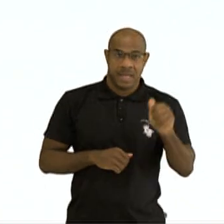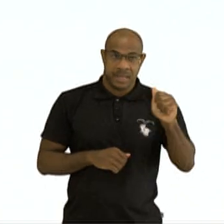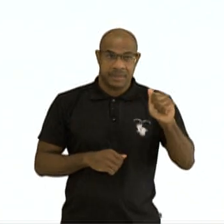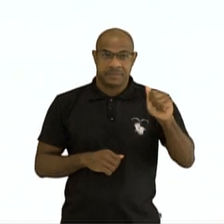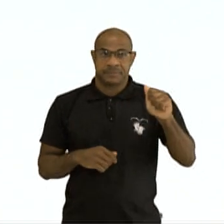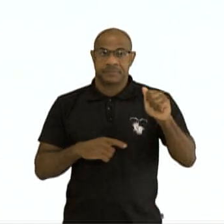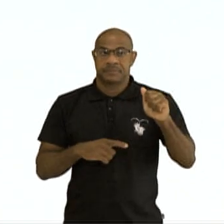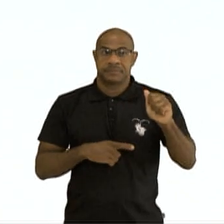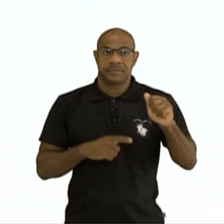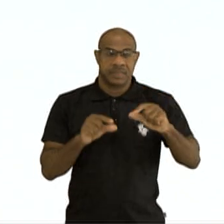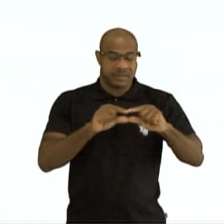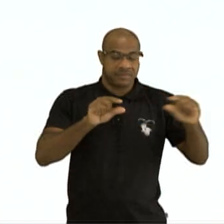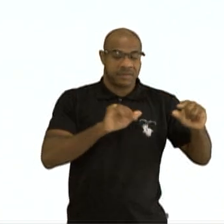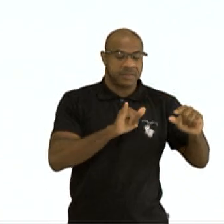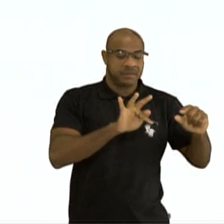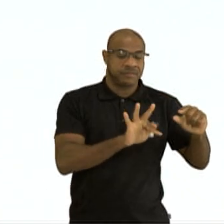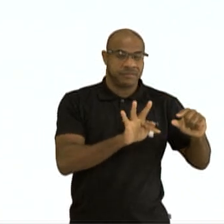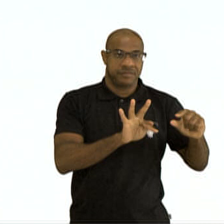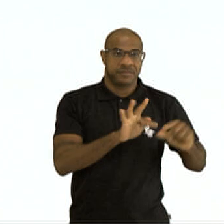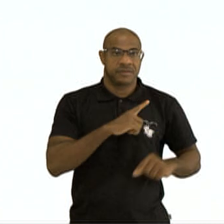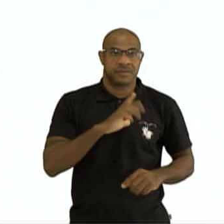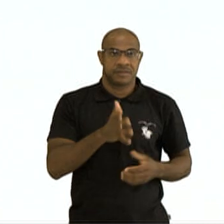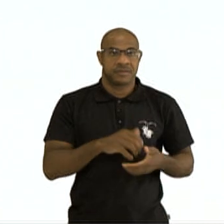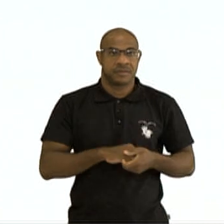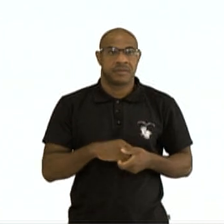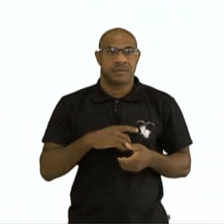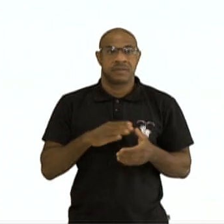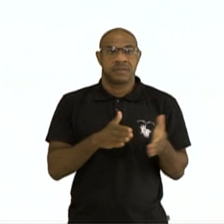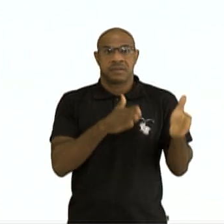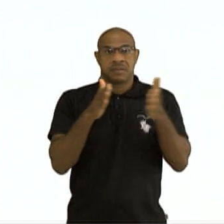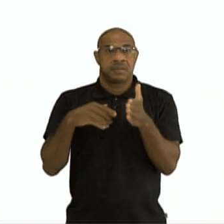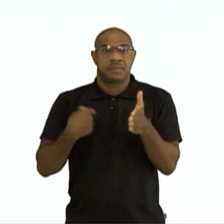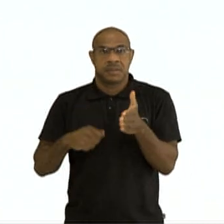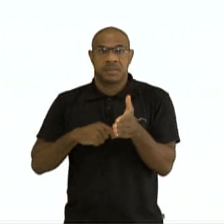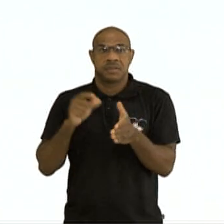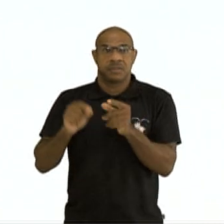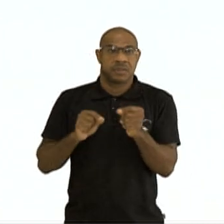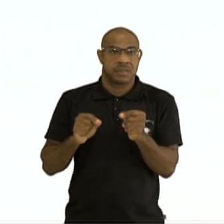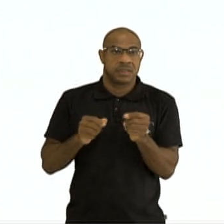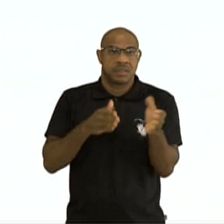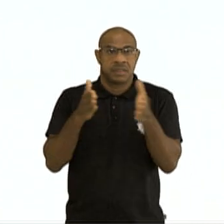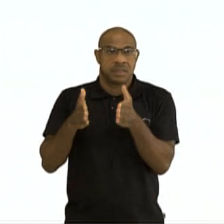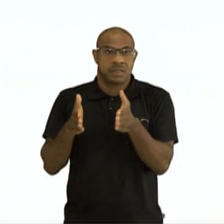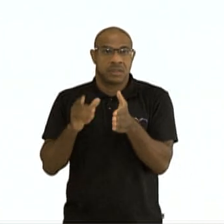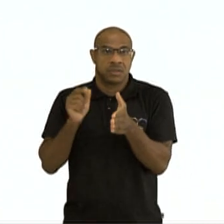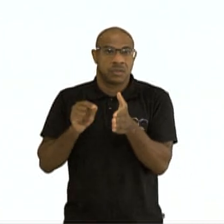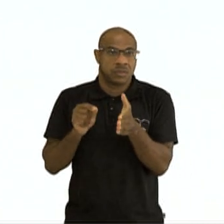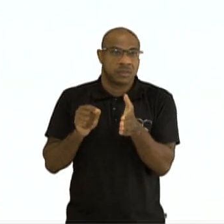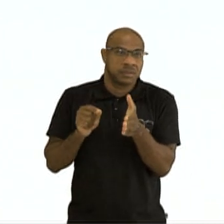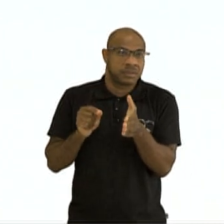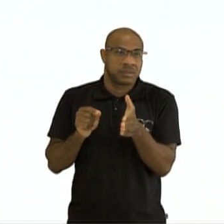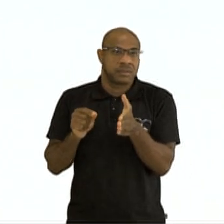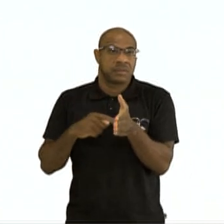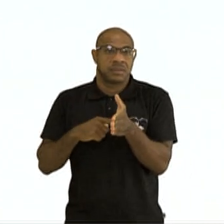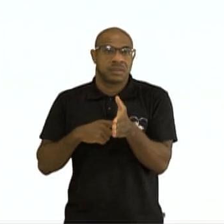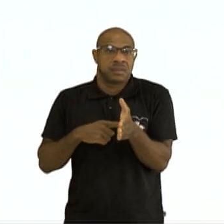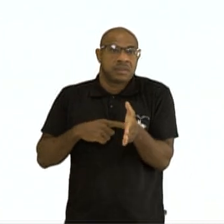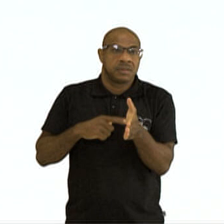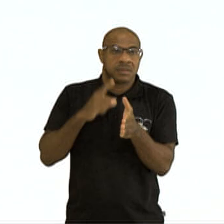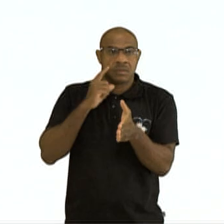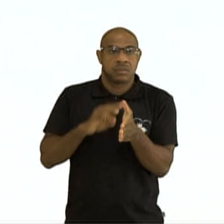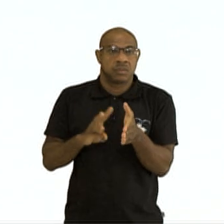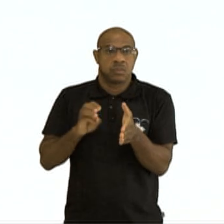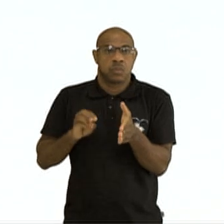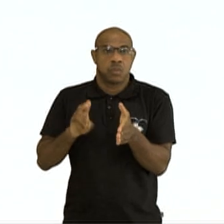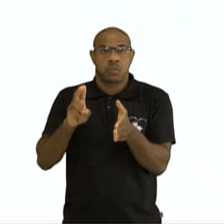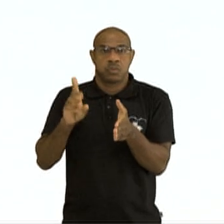eu já tenho a frase com if. Então, eu tenho que colocar a próxima com would. Ah, ele já me deu a frase com would, eu tenho que botar a frase